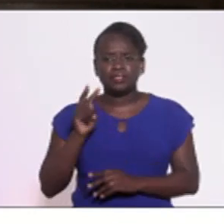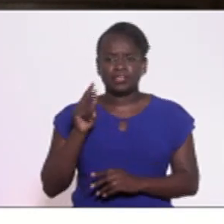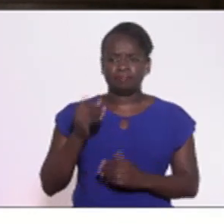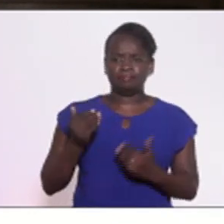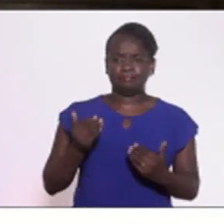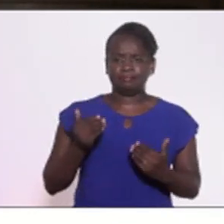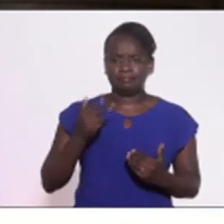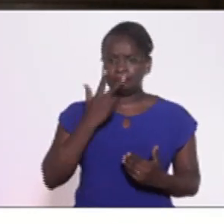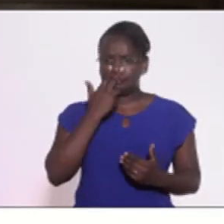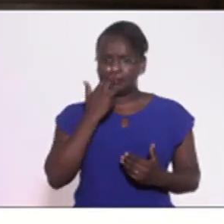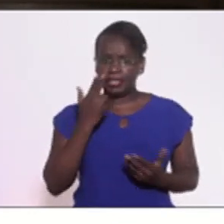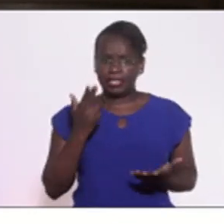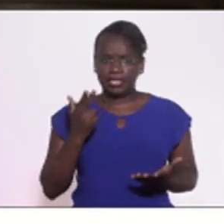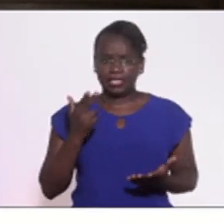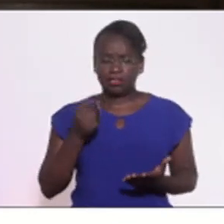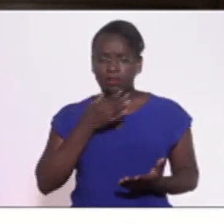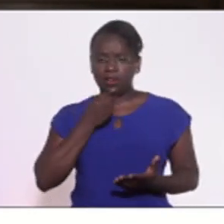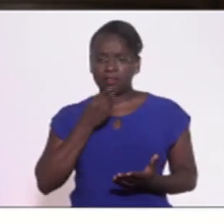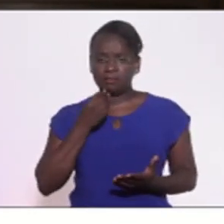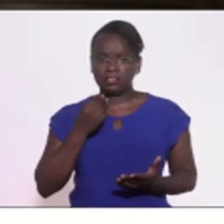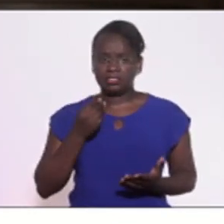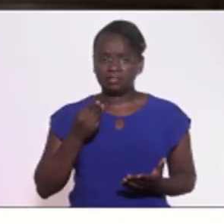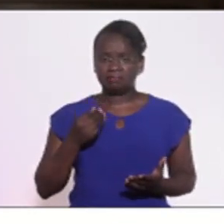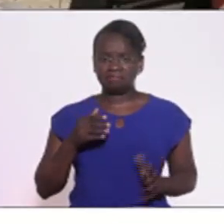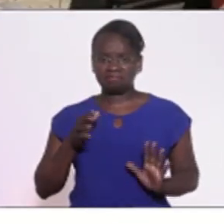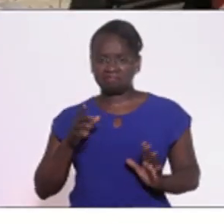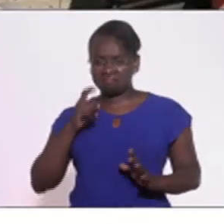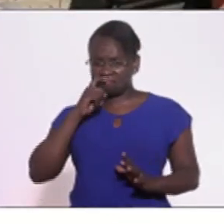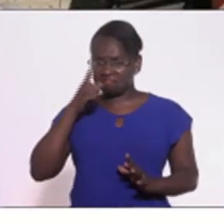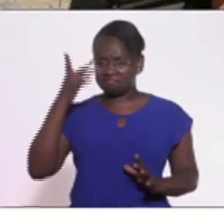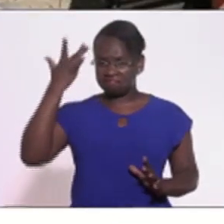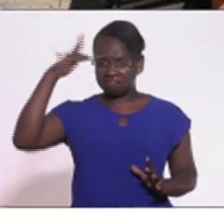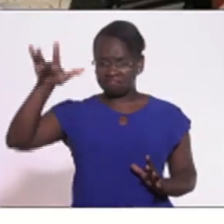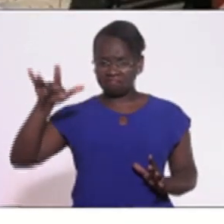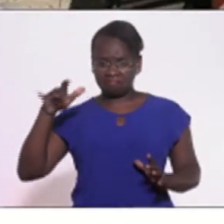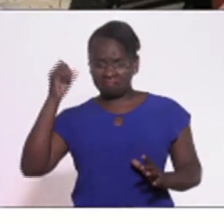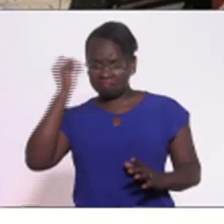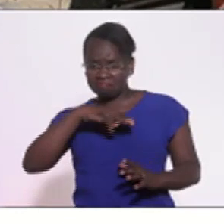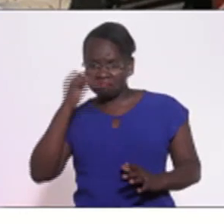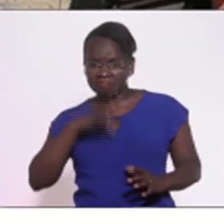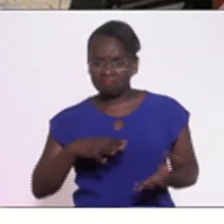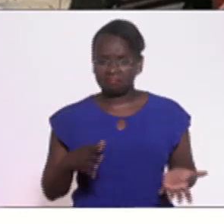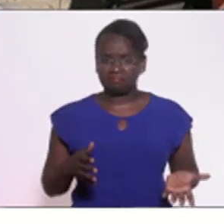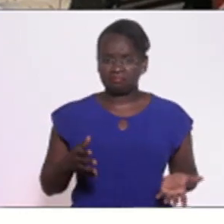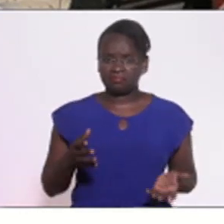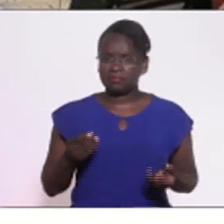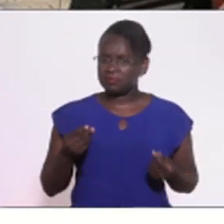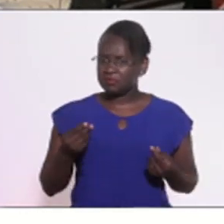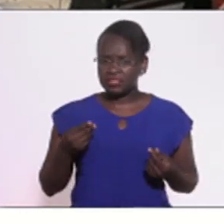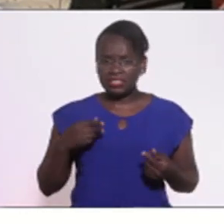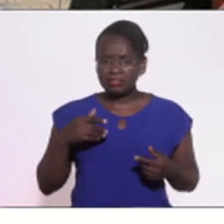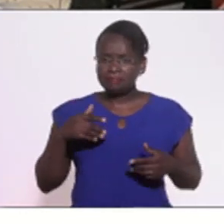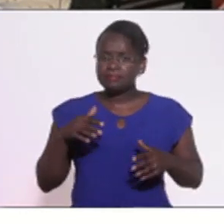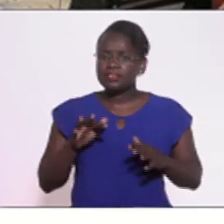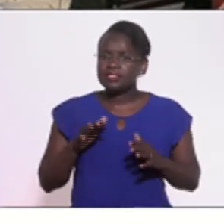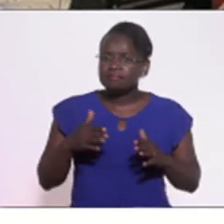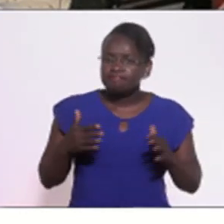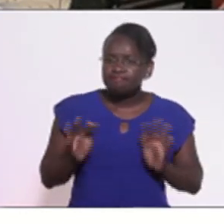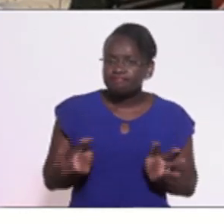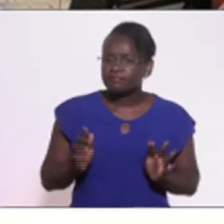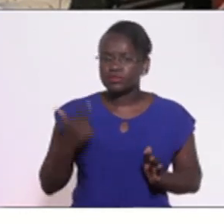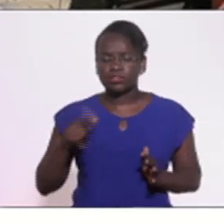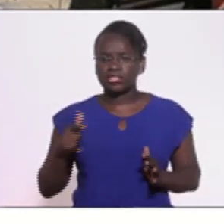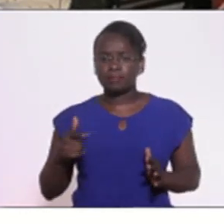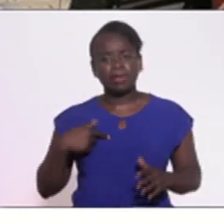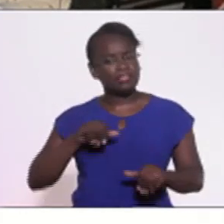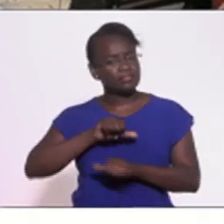do Ronaldo que passa é de um sujeito intragável, agressivo e muito pouco razoável, mas ele é